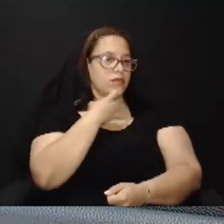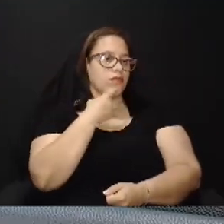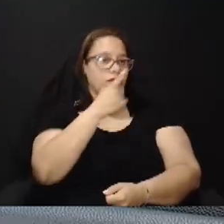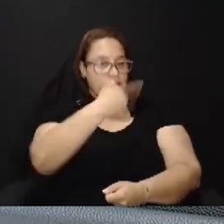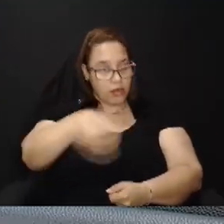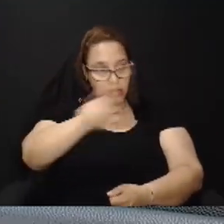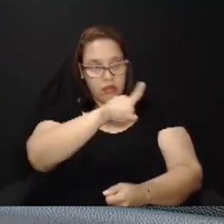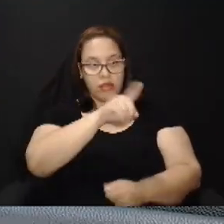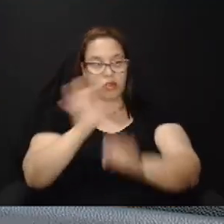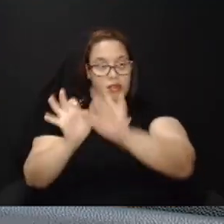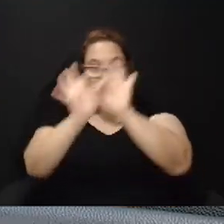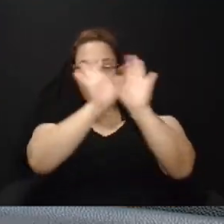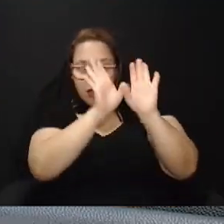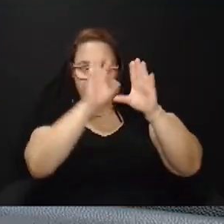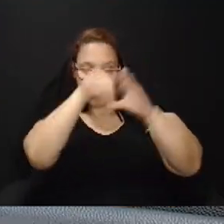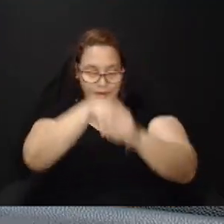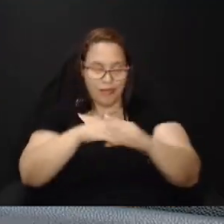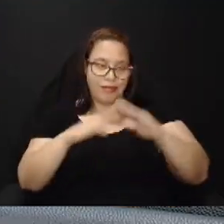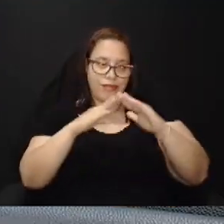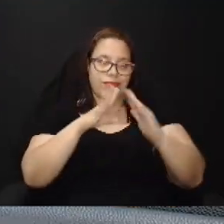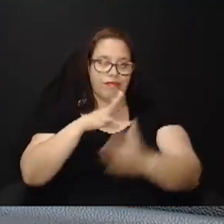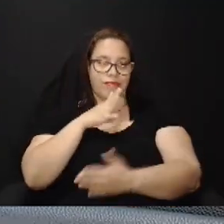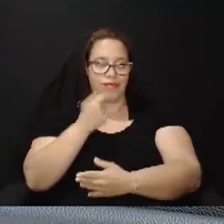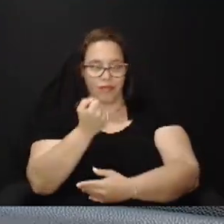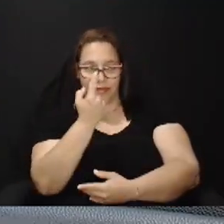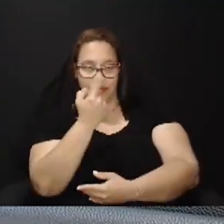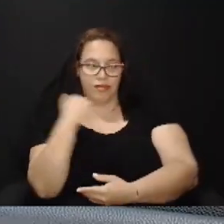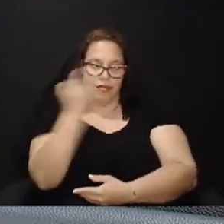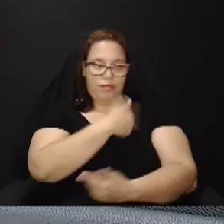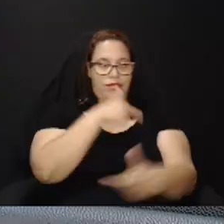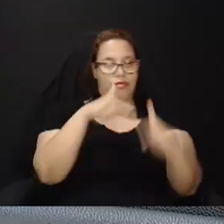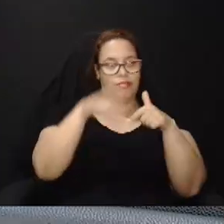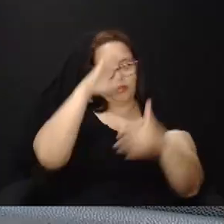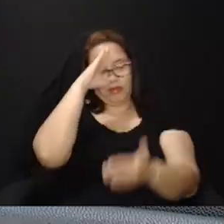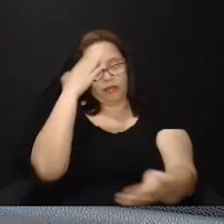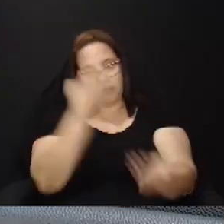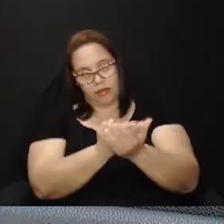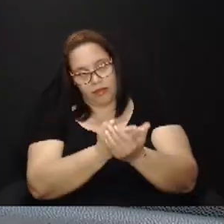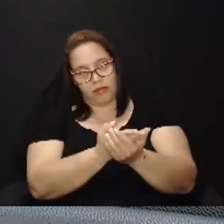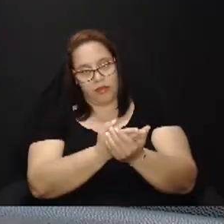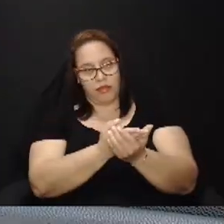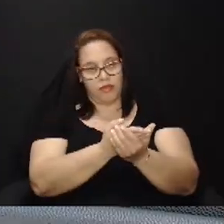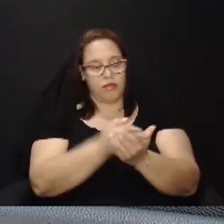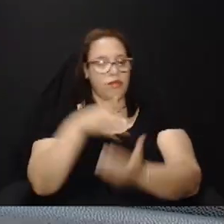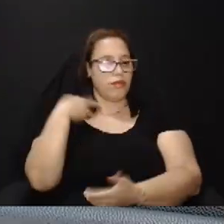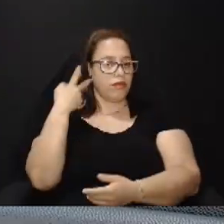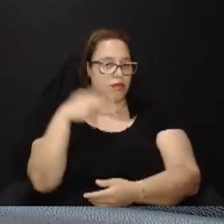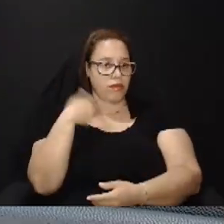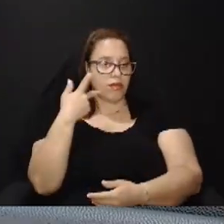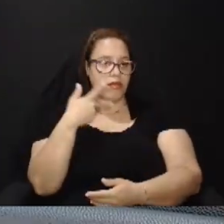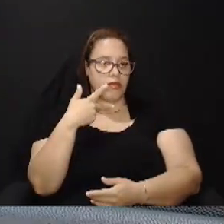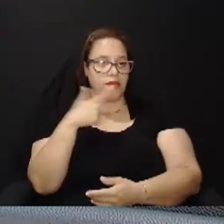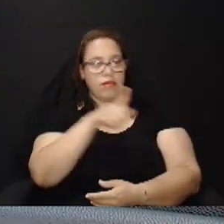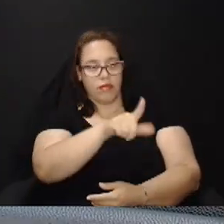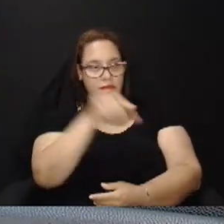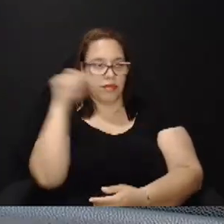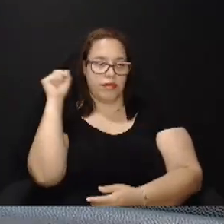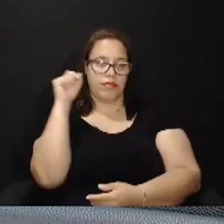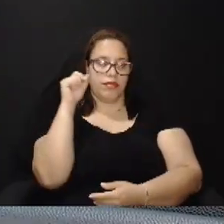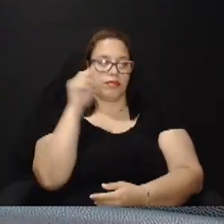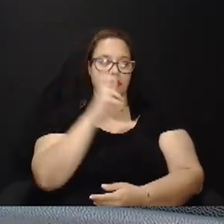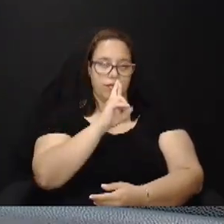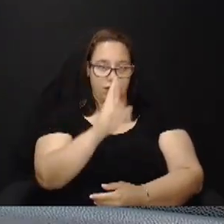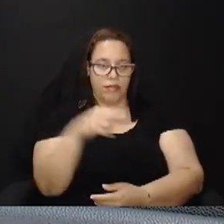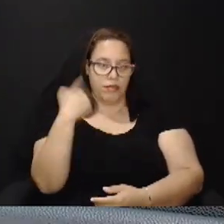dentro de casa, conhecendo um pouquinho mais do nosso trabalho e acreditando que a política é é a saída e é a solução para os nossos